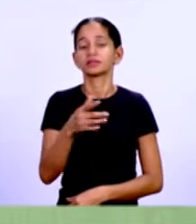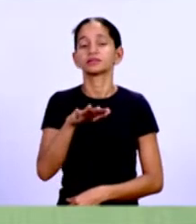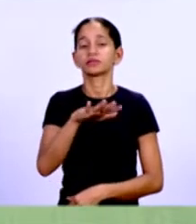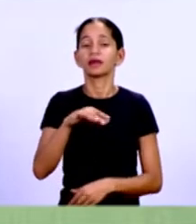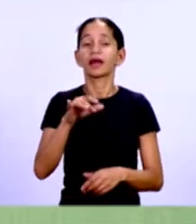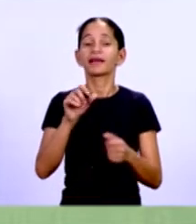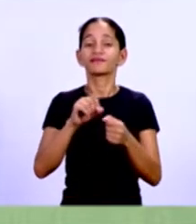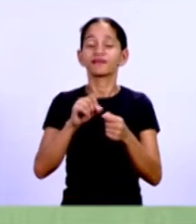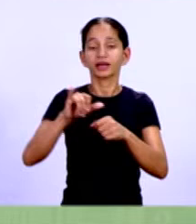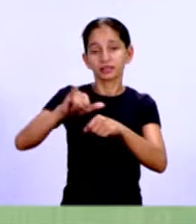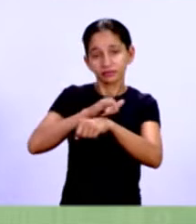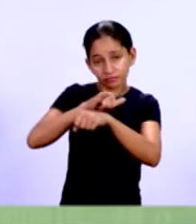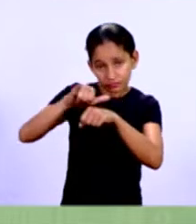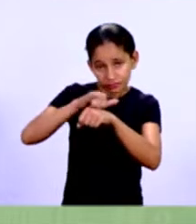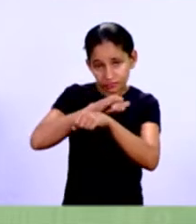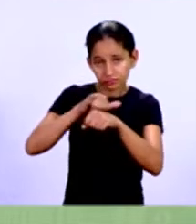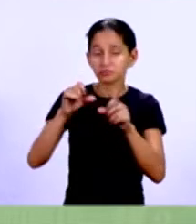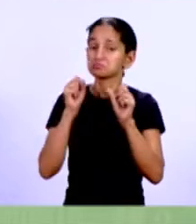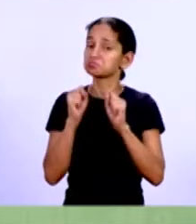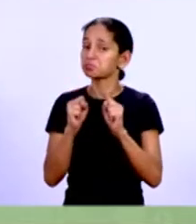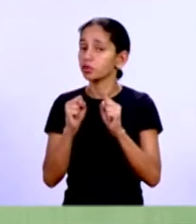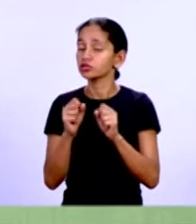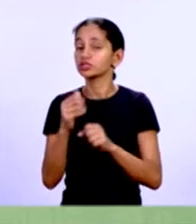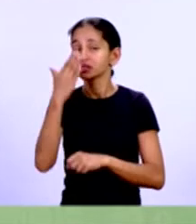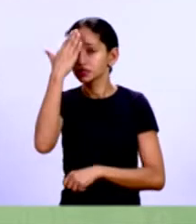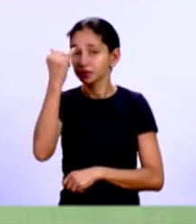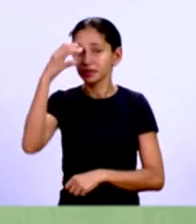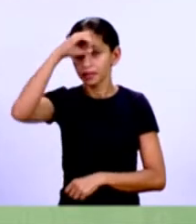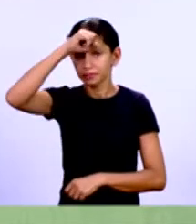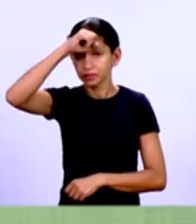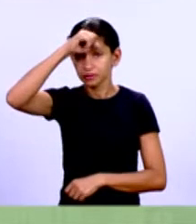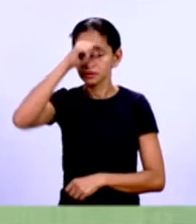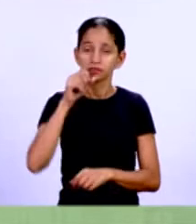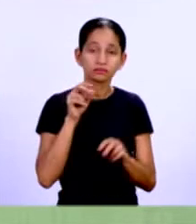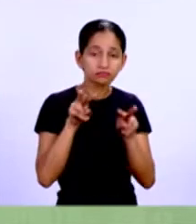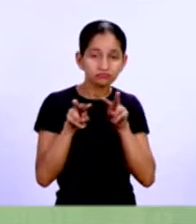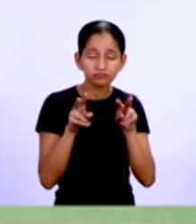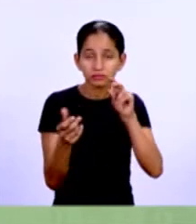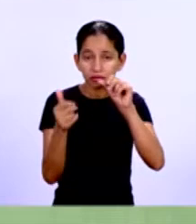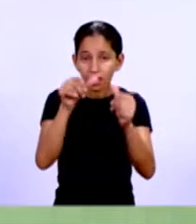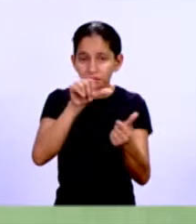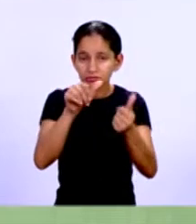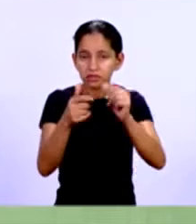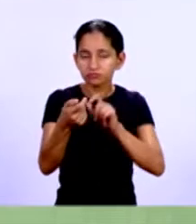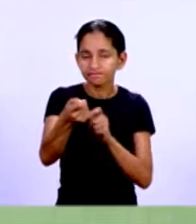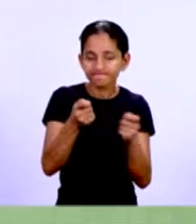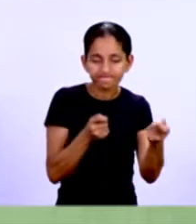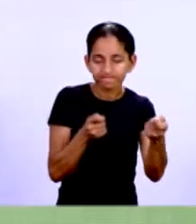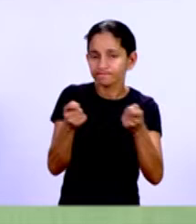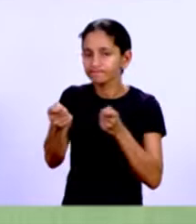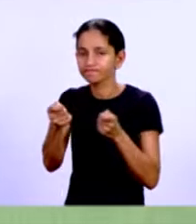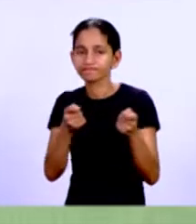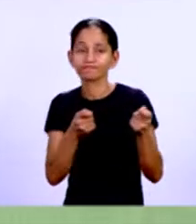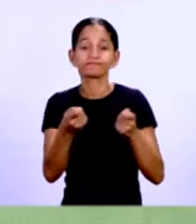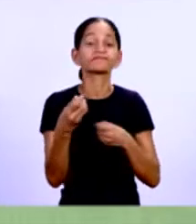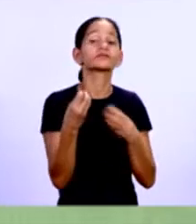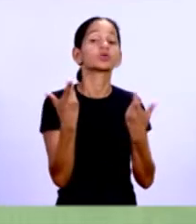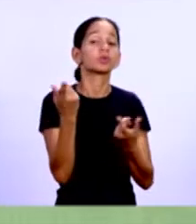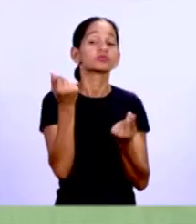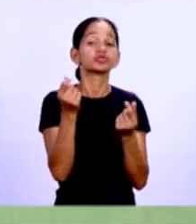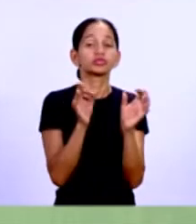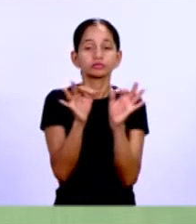que podem ser denominados de mitigação ou de controle sobre as negociações desenvolvidas.